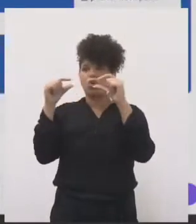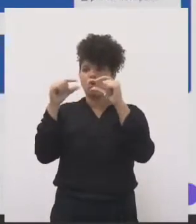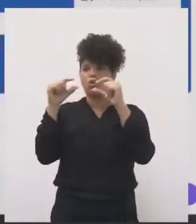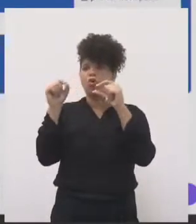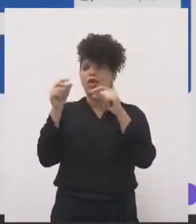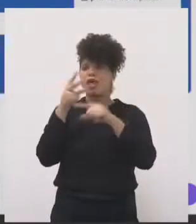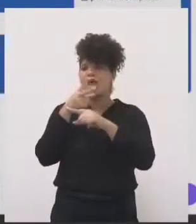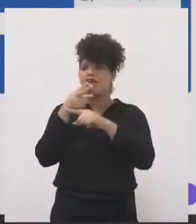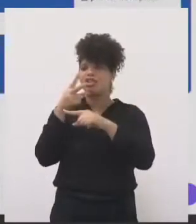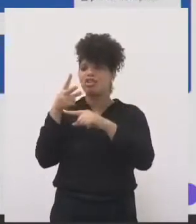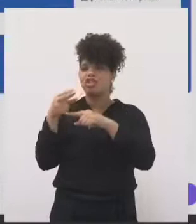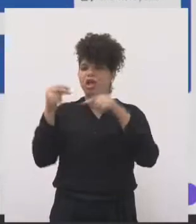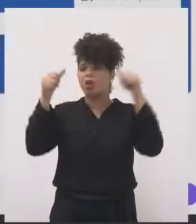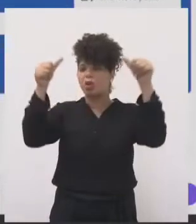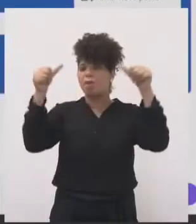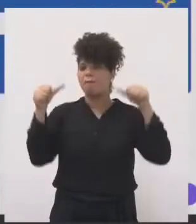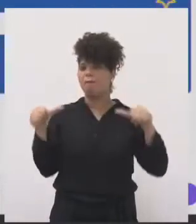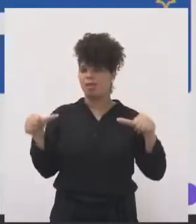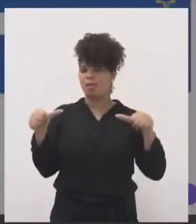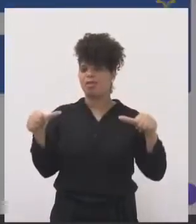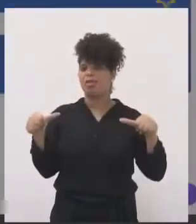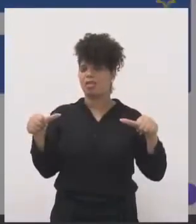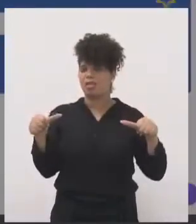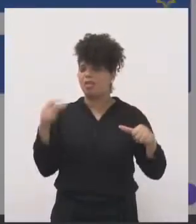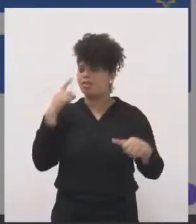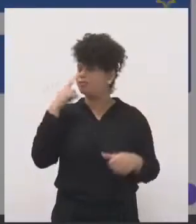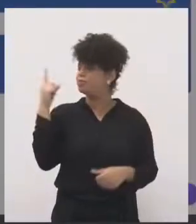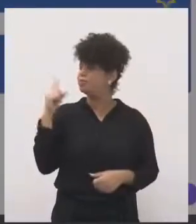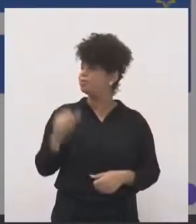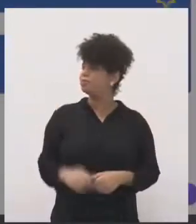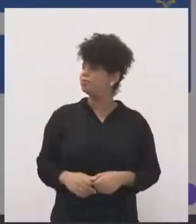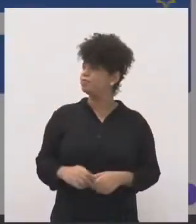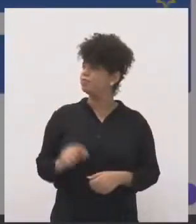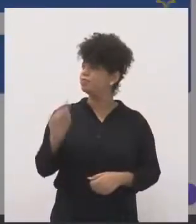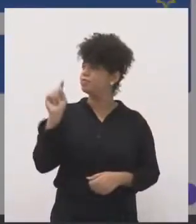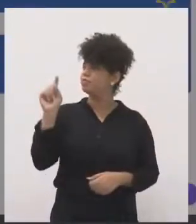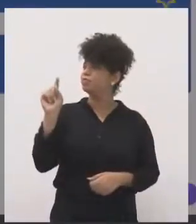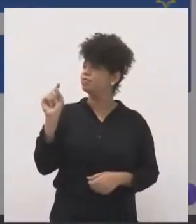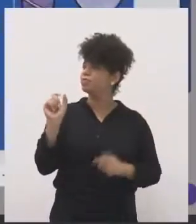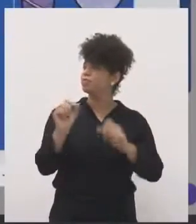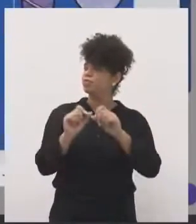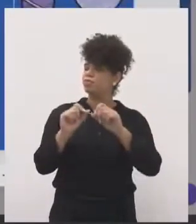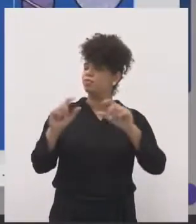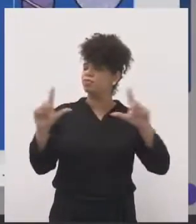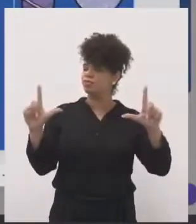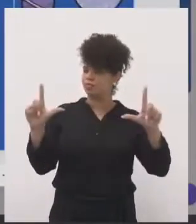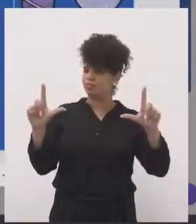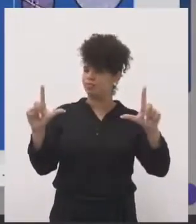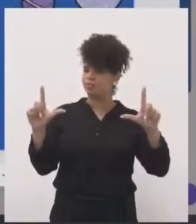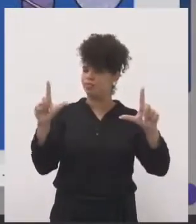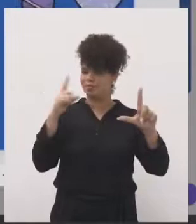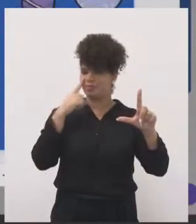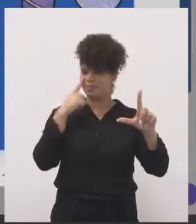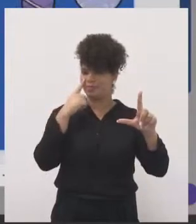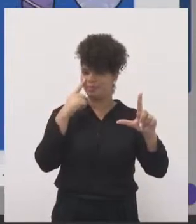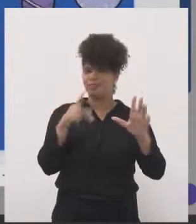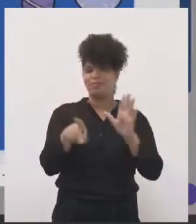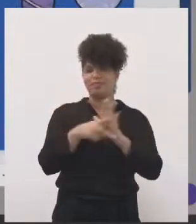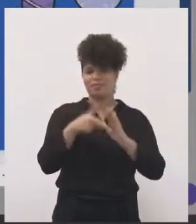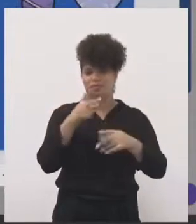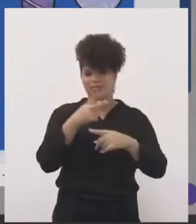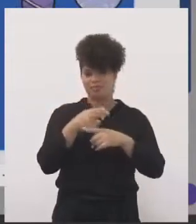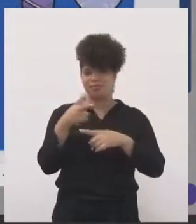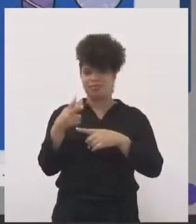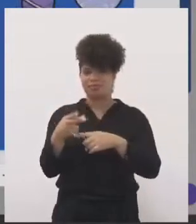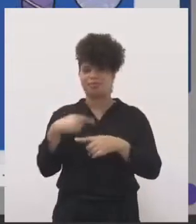para editar o banner. Então, se eu clicar nesse botãozinho, eu consigo abrir o Canva no formato de edição